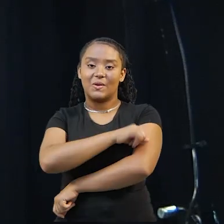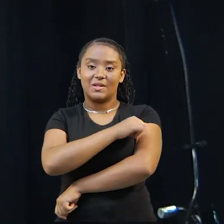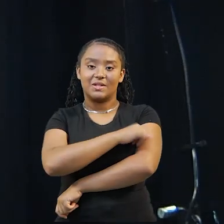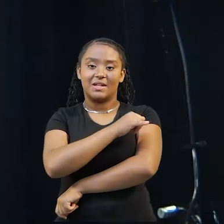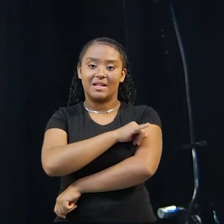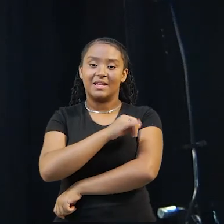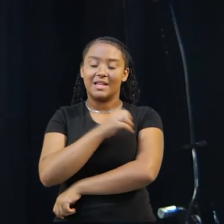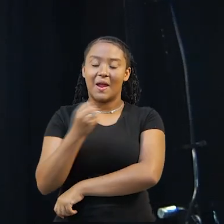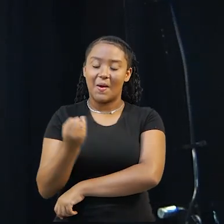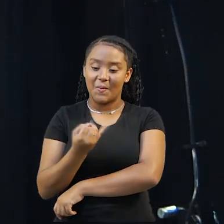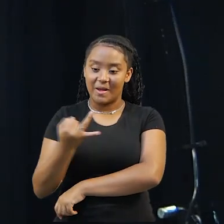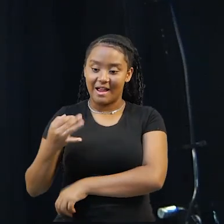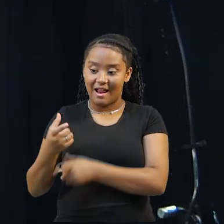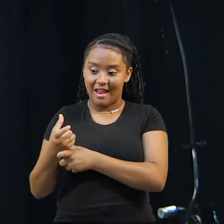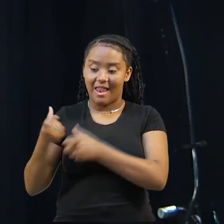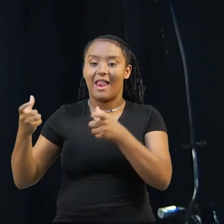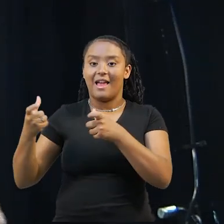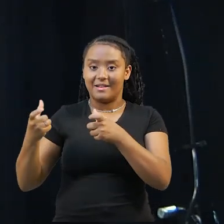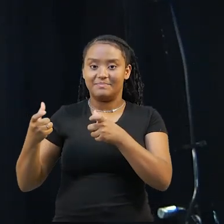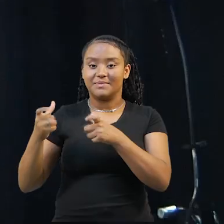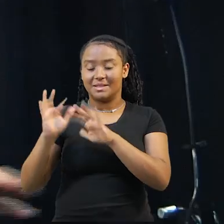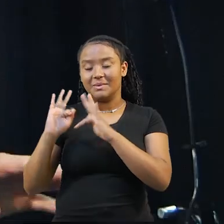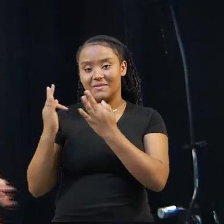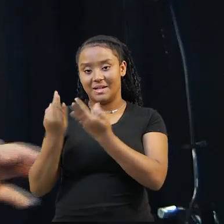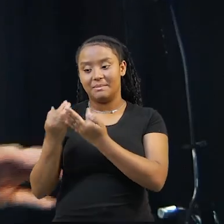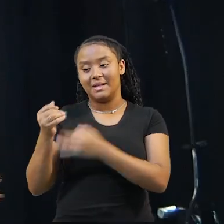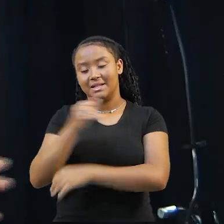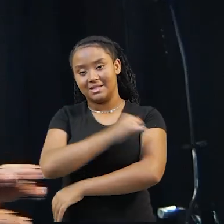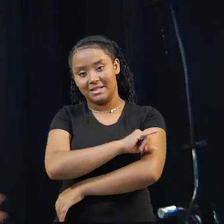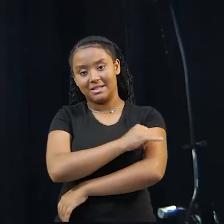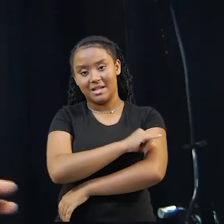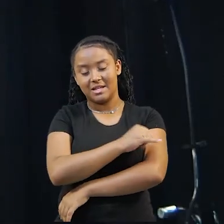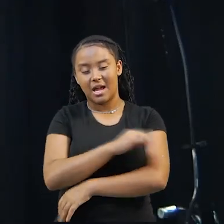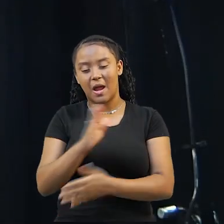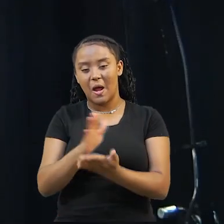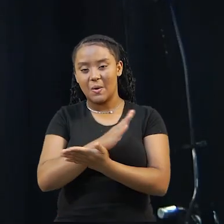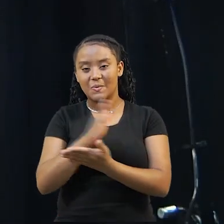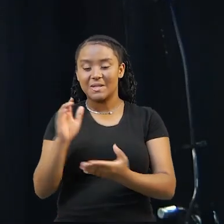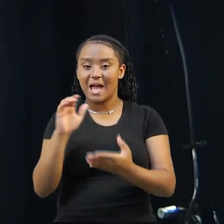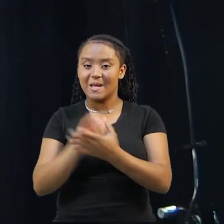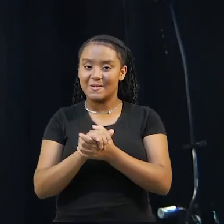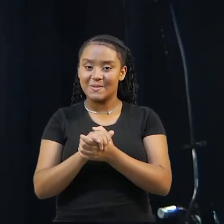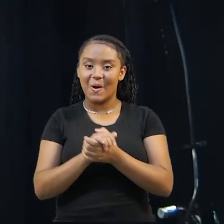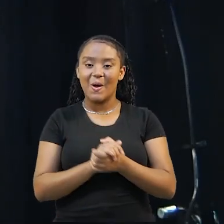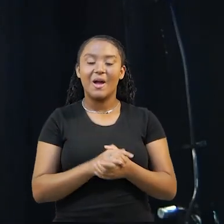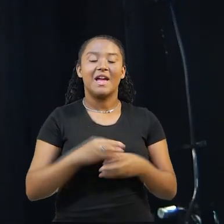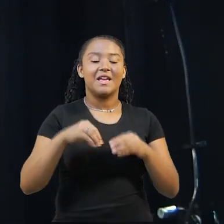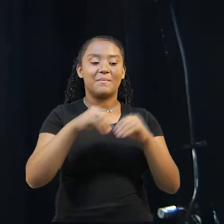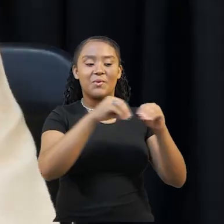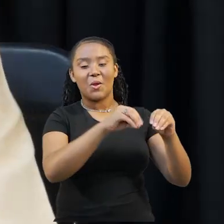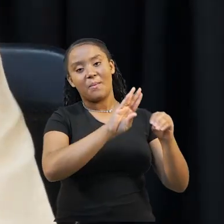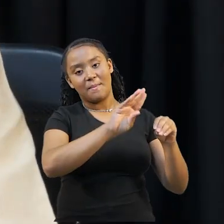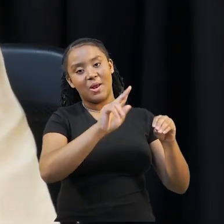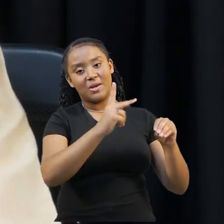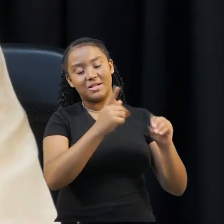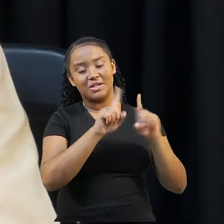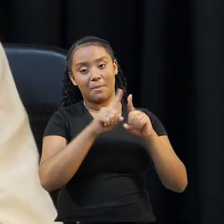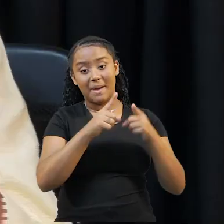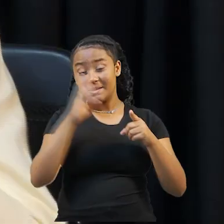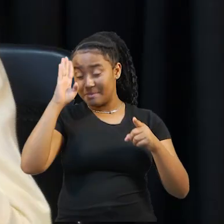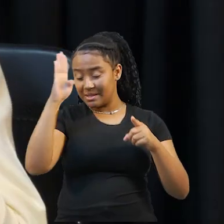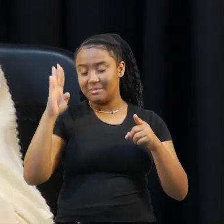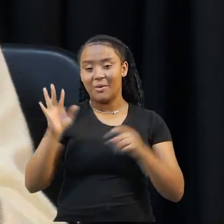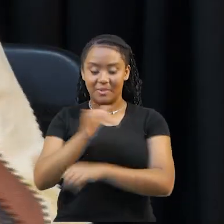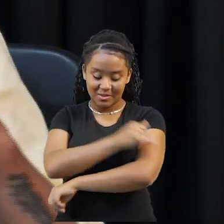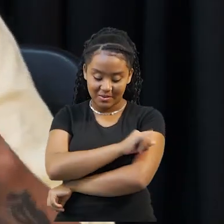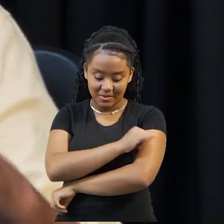está no Rio de Janeiro. Eles se casaram e foram para Belo Horizonte, levaram alguns parentes à época, né? Os dois eram do Rio? Os dois do